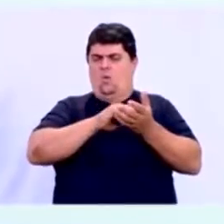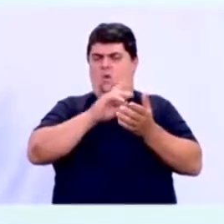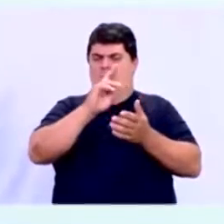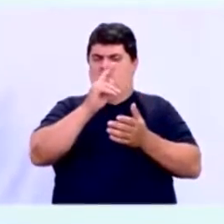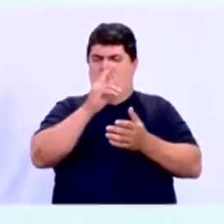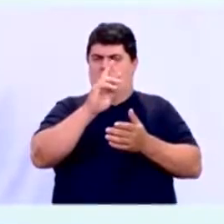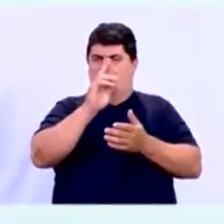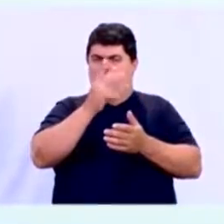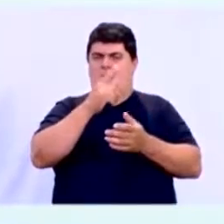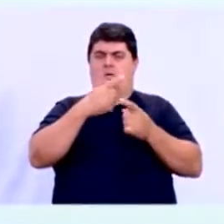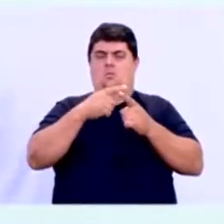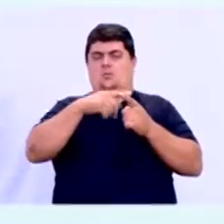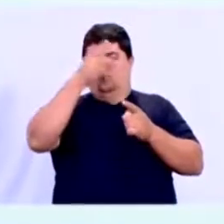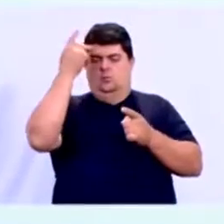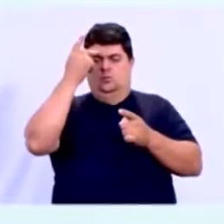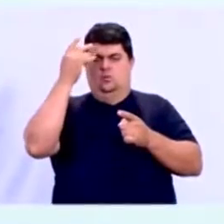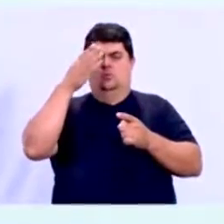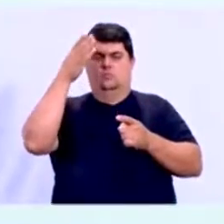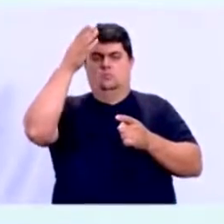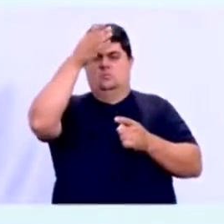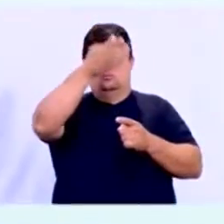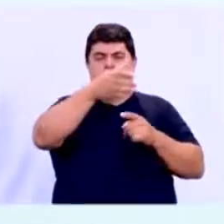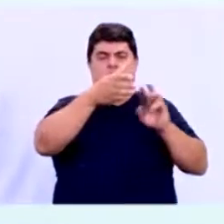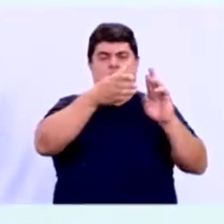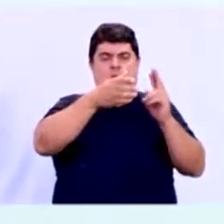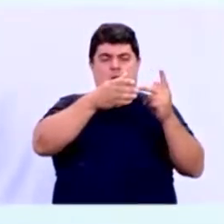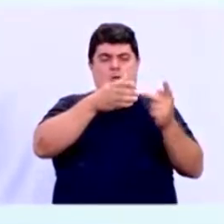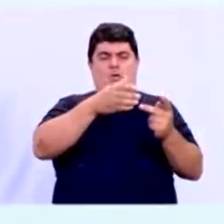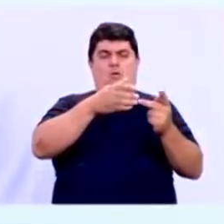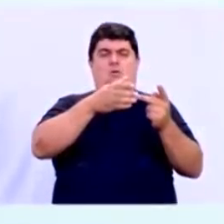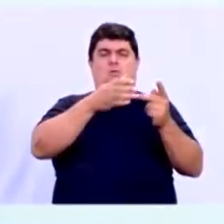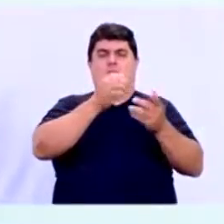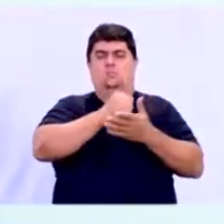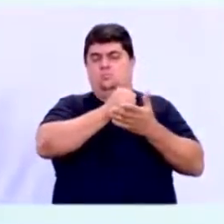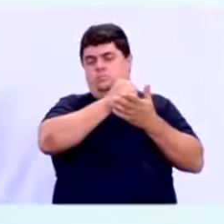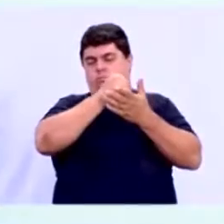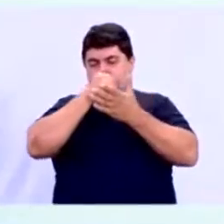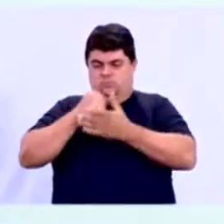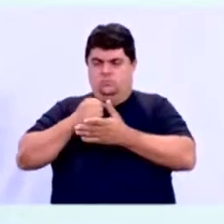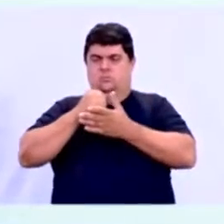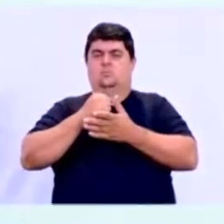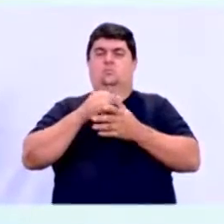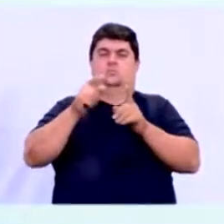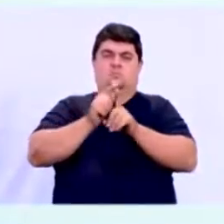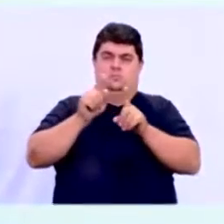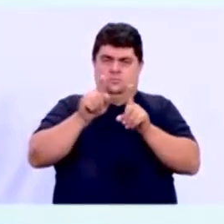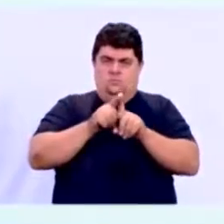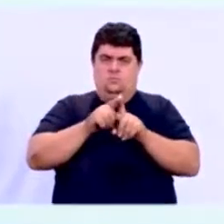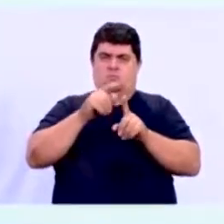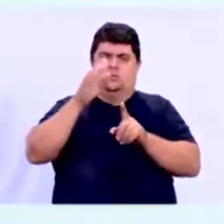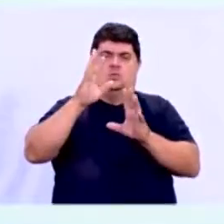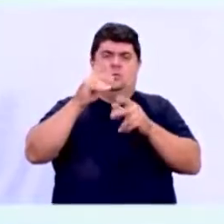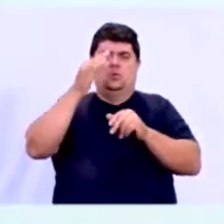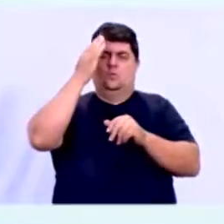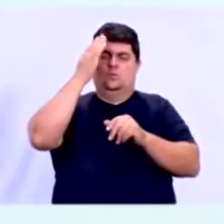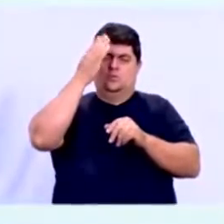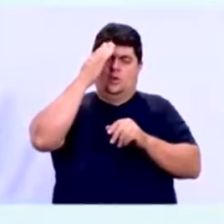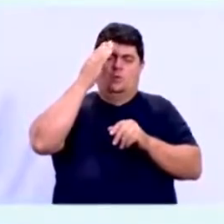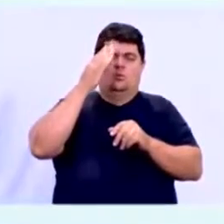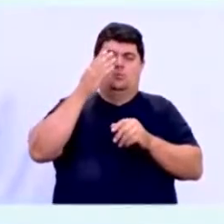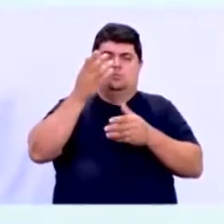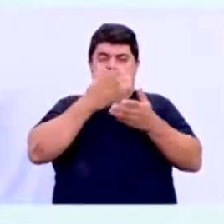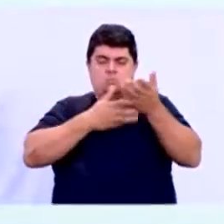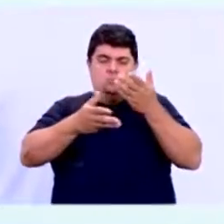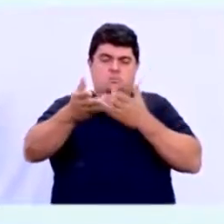Para que as pessoas que vão atender, que vão contribuir, que vão atuar nessa prestação de serviço, saibam atender as necessidades